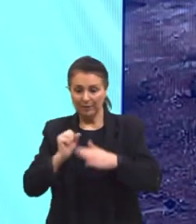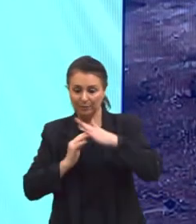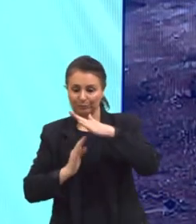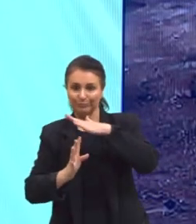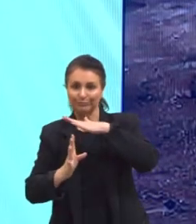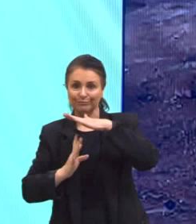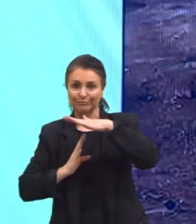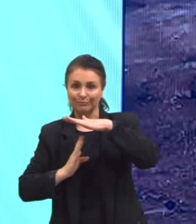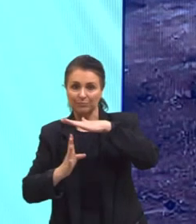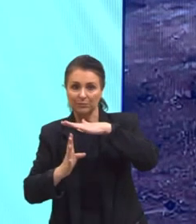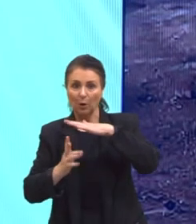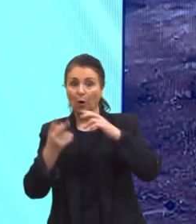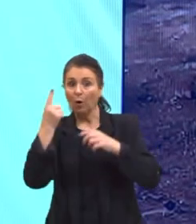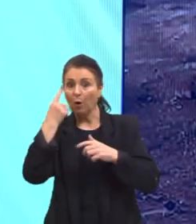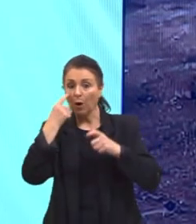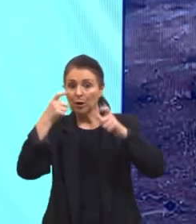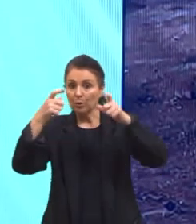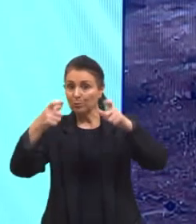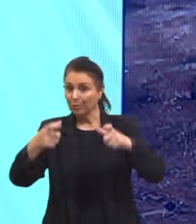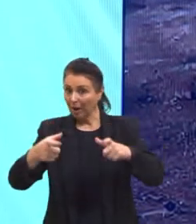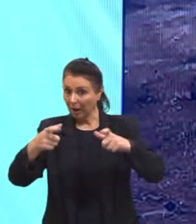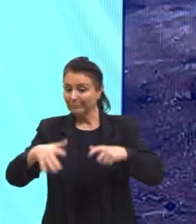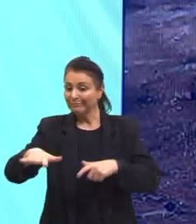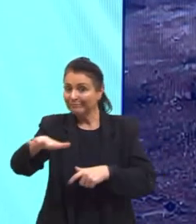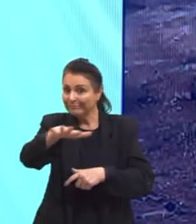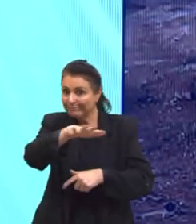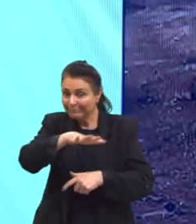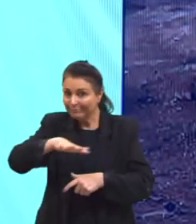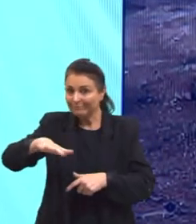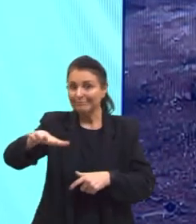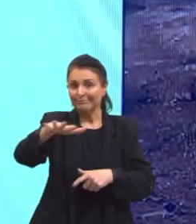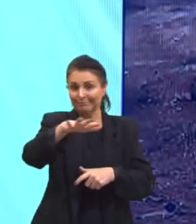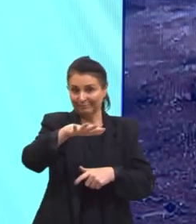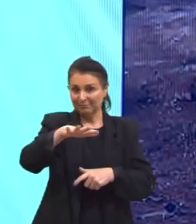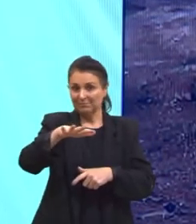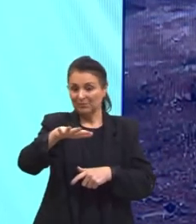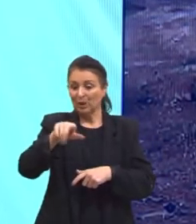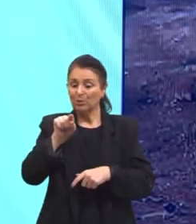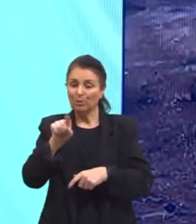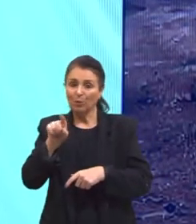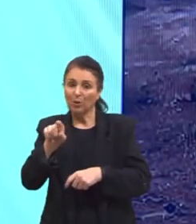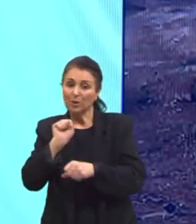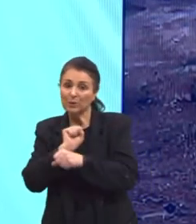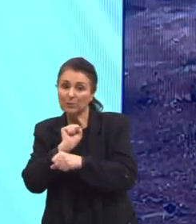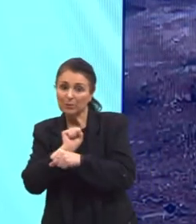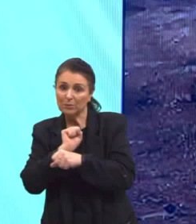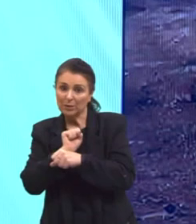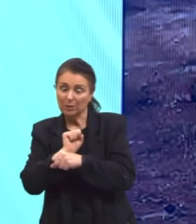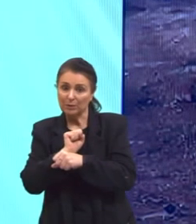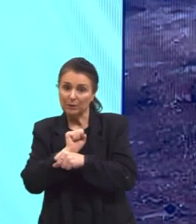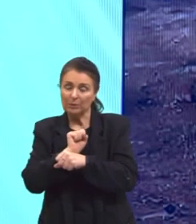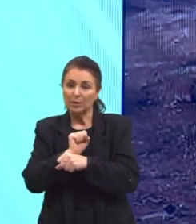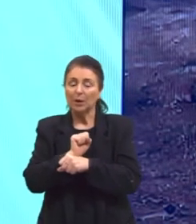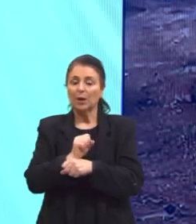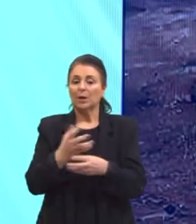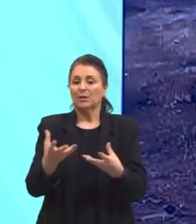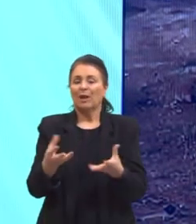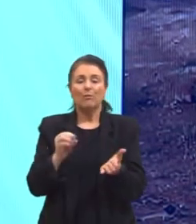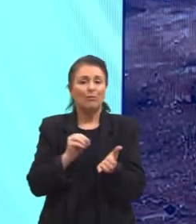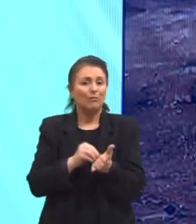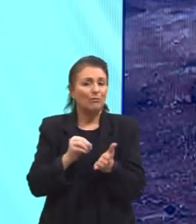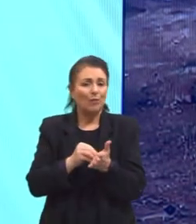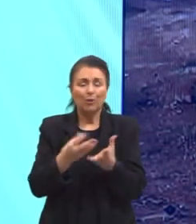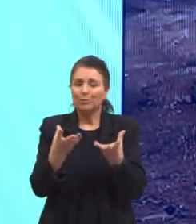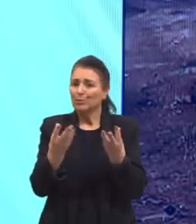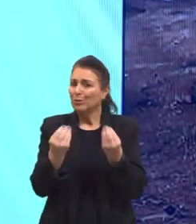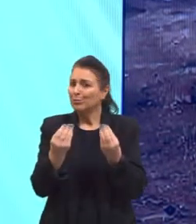Elas acabam ficando aí restrita um território não é para não ter problema para o país aquela é extremamente desumano